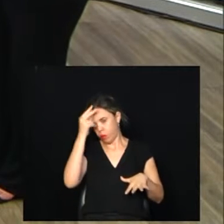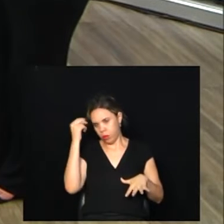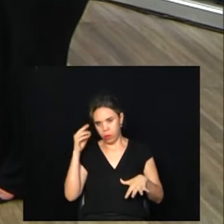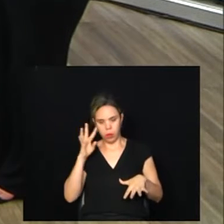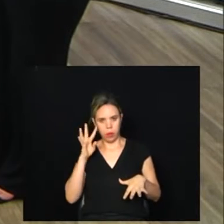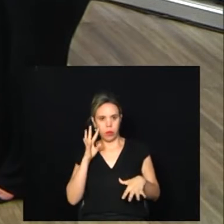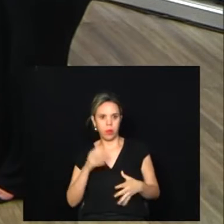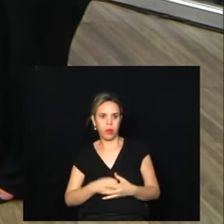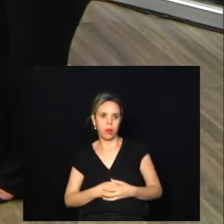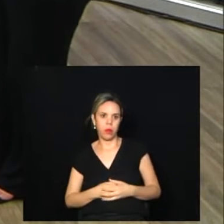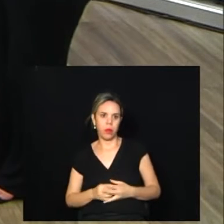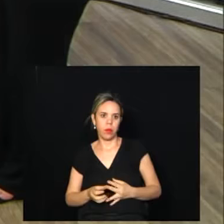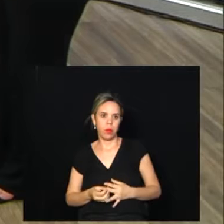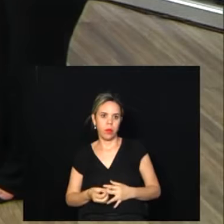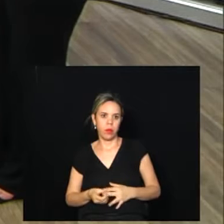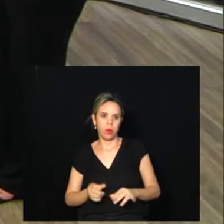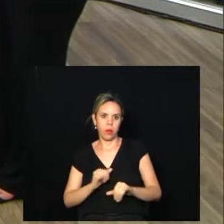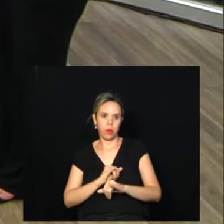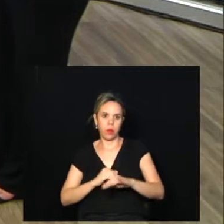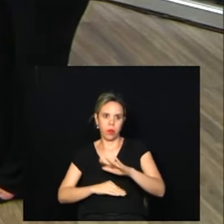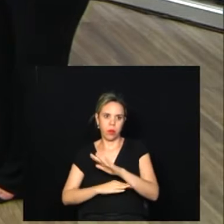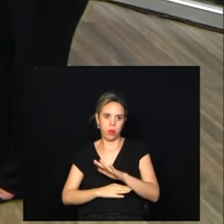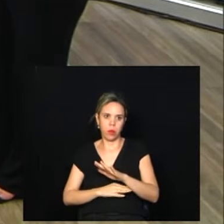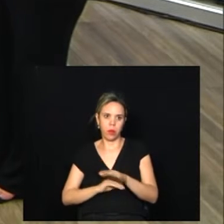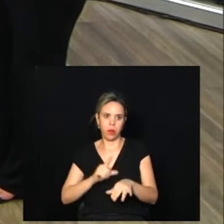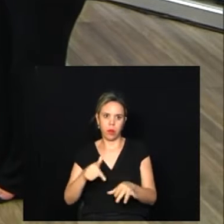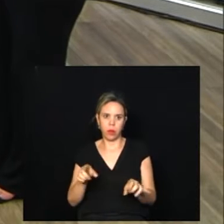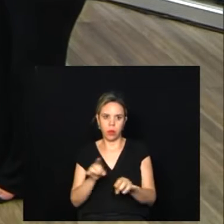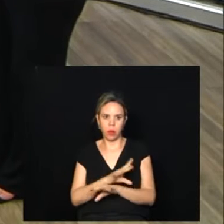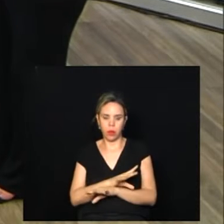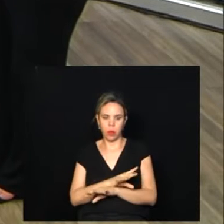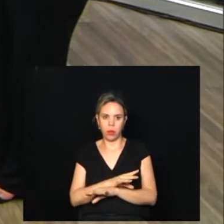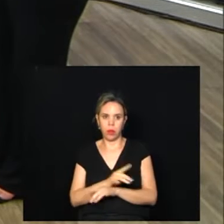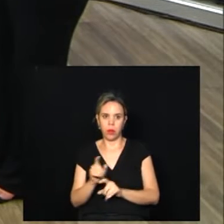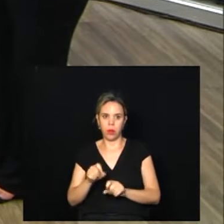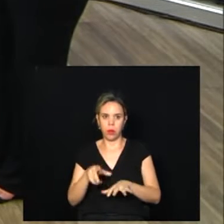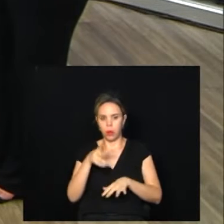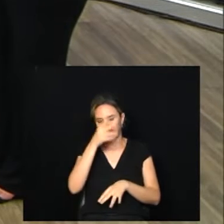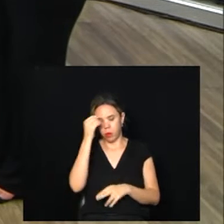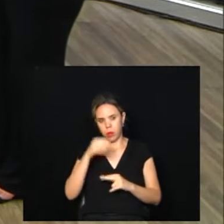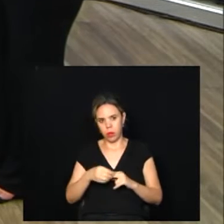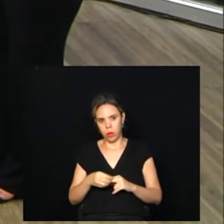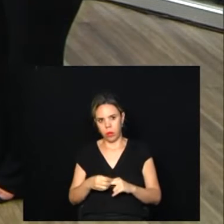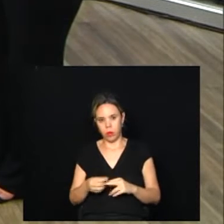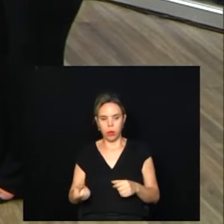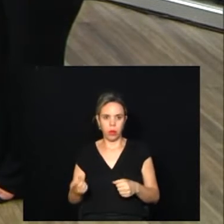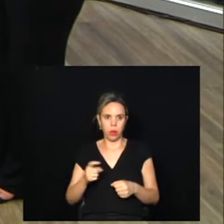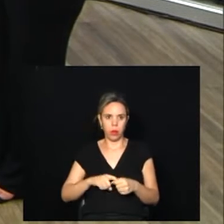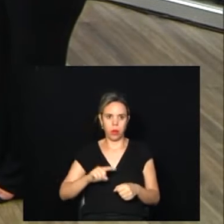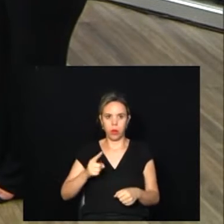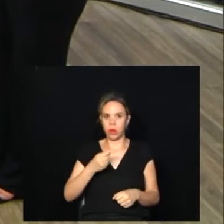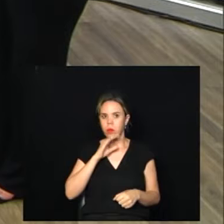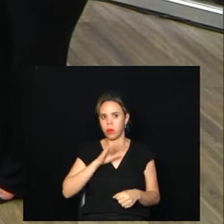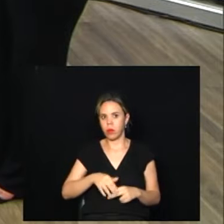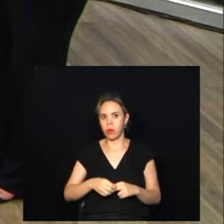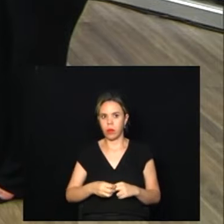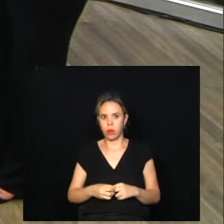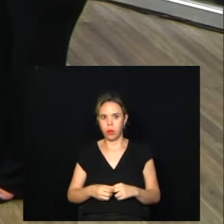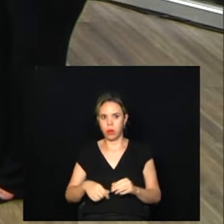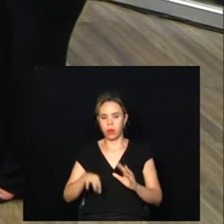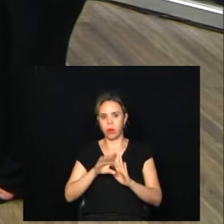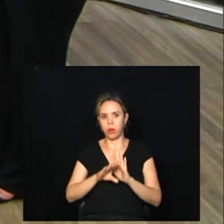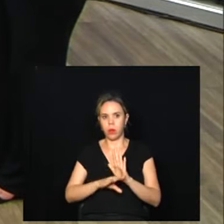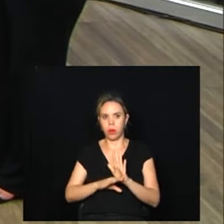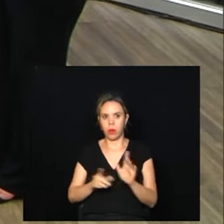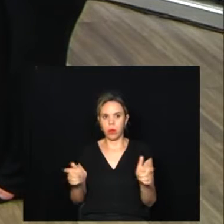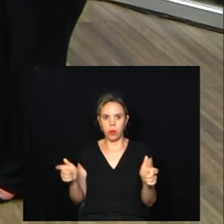nesta quarta-feira. E o Câmara Notícias chega após estas audiências públicas por volta da 1h da tarde, um programa